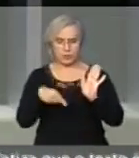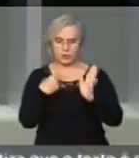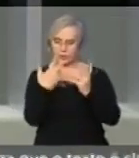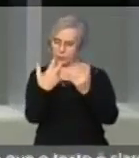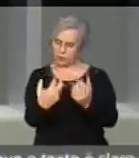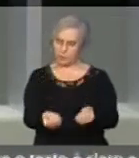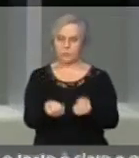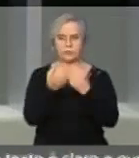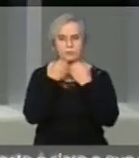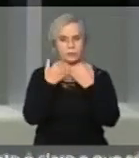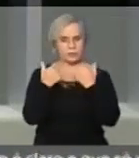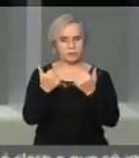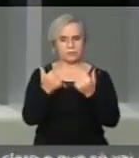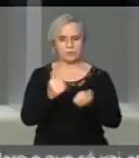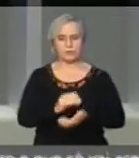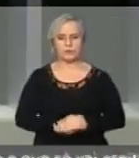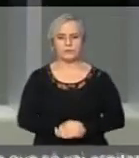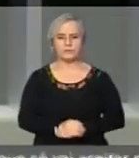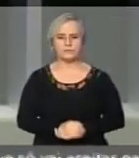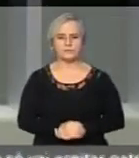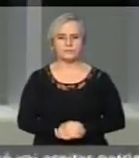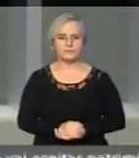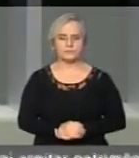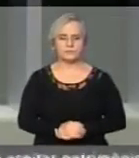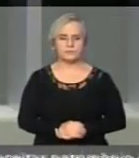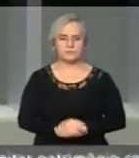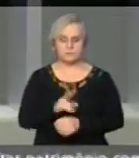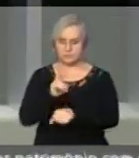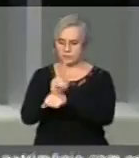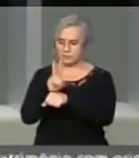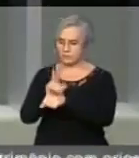com entusiasmo, pelo